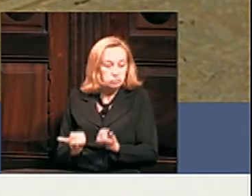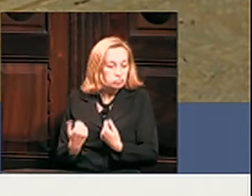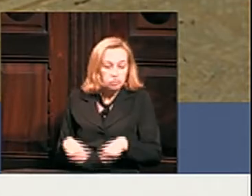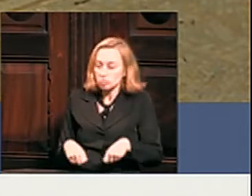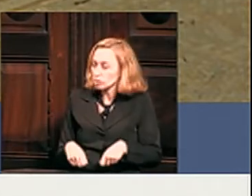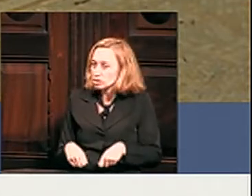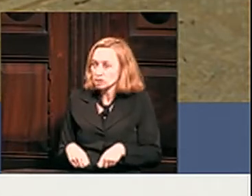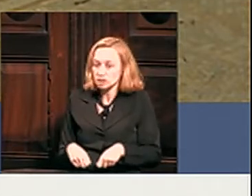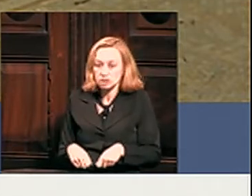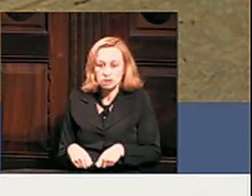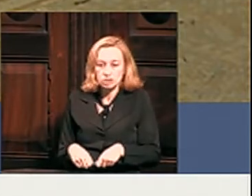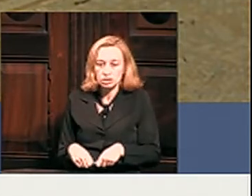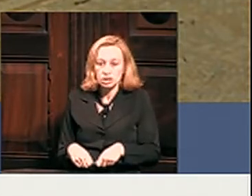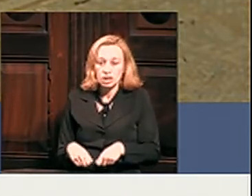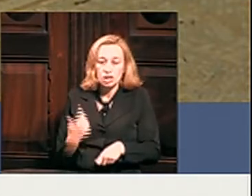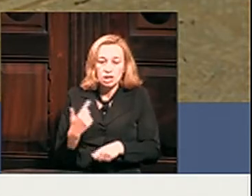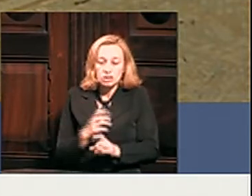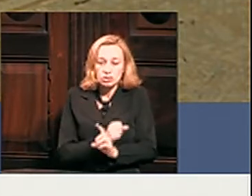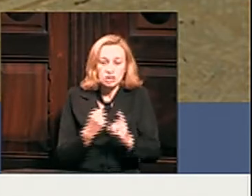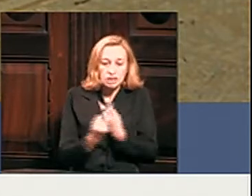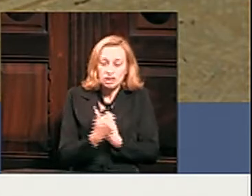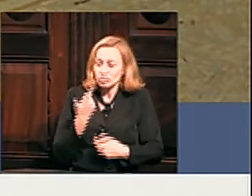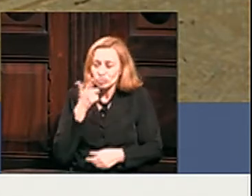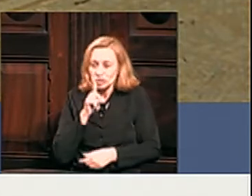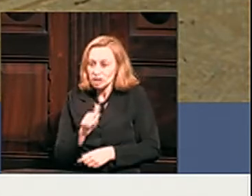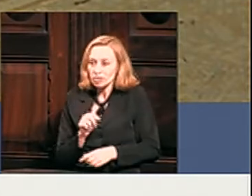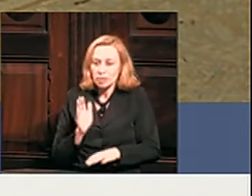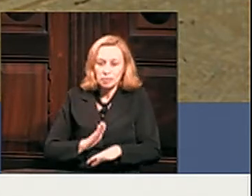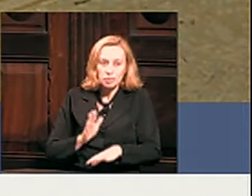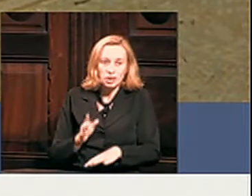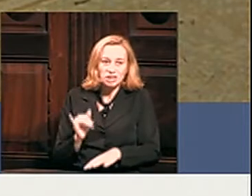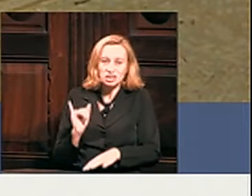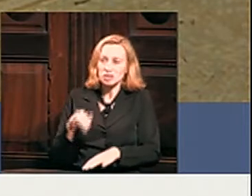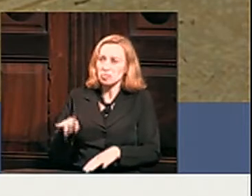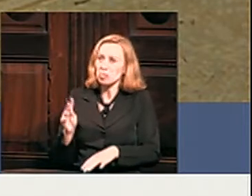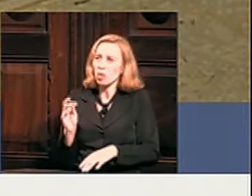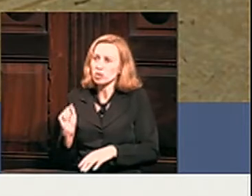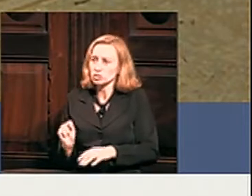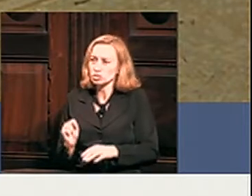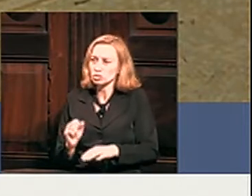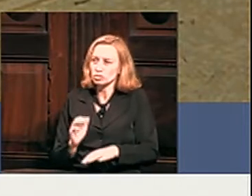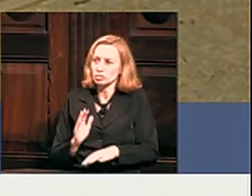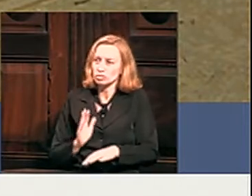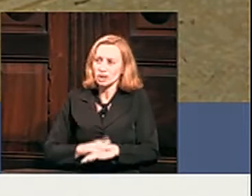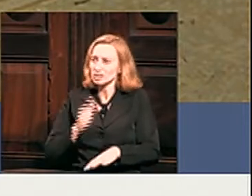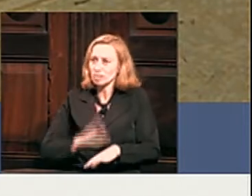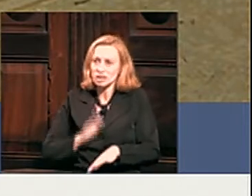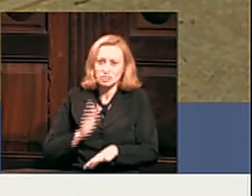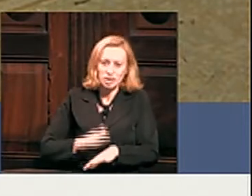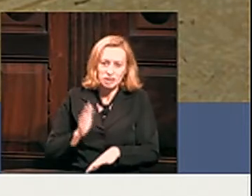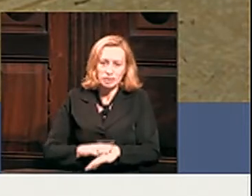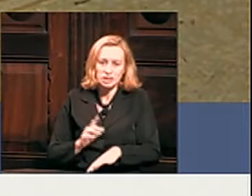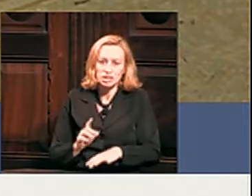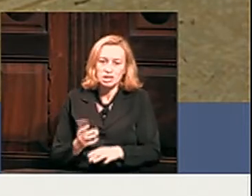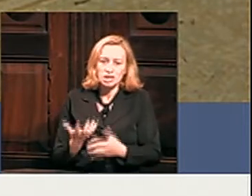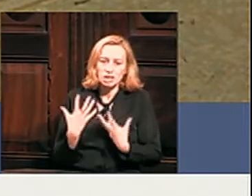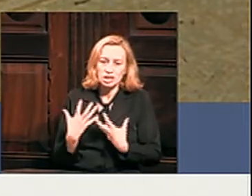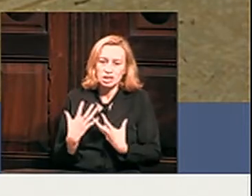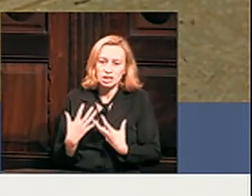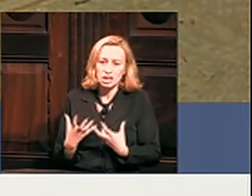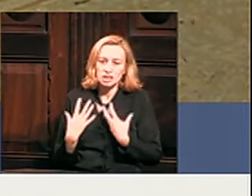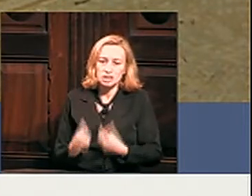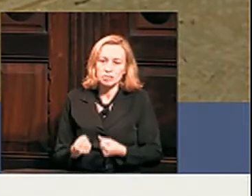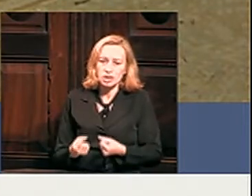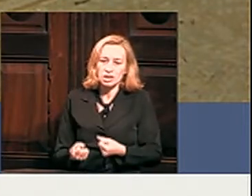mais, a sociedade não aguenta mais, tantos impostos e uma carga tributária tão alta para receber de volta